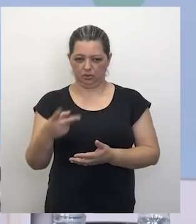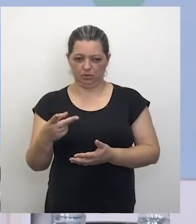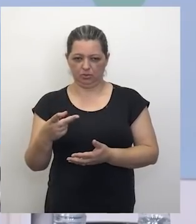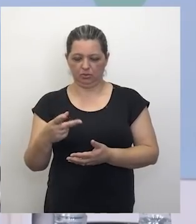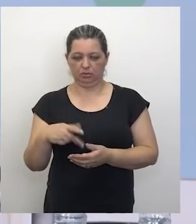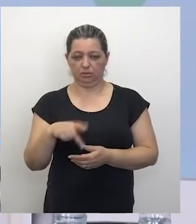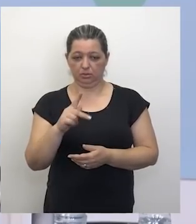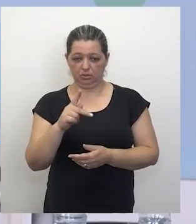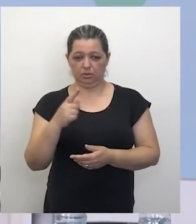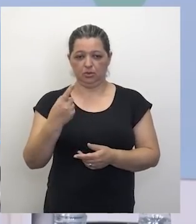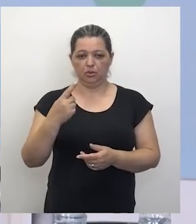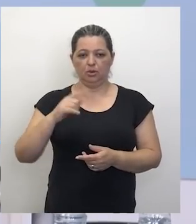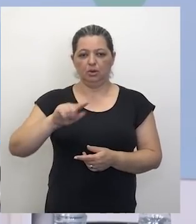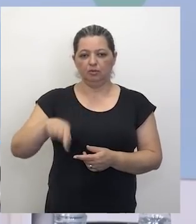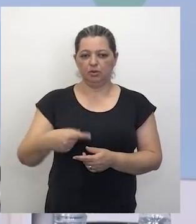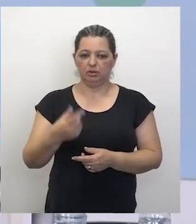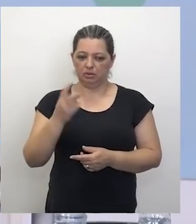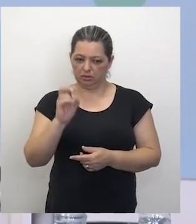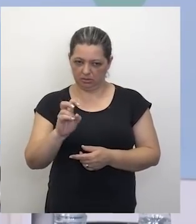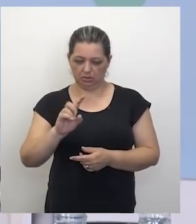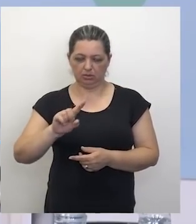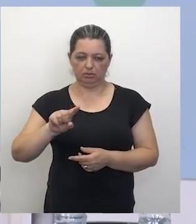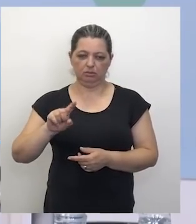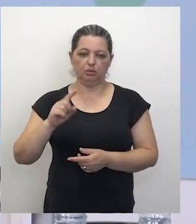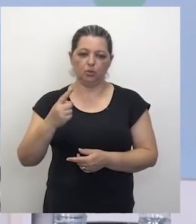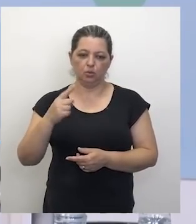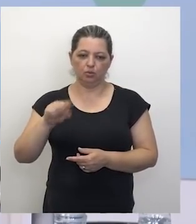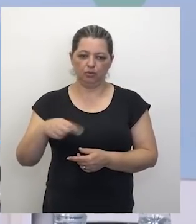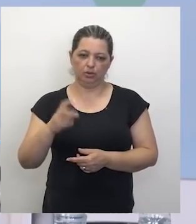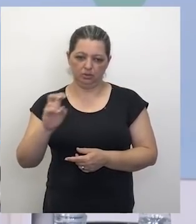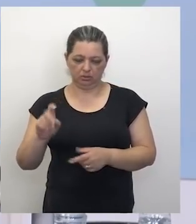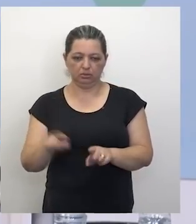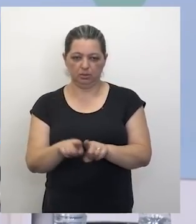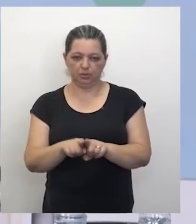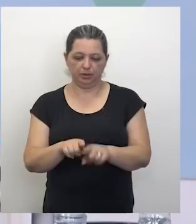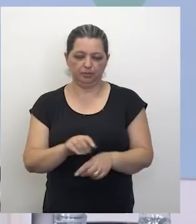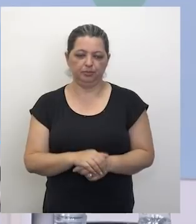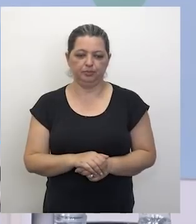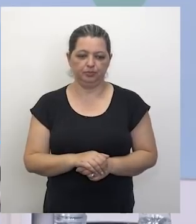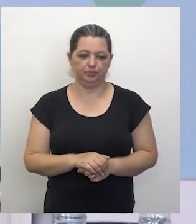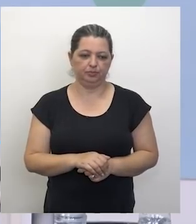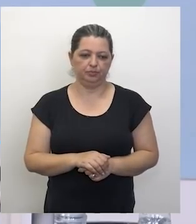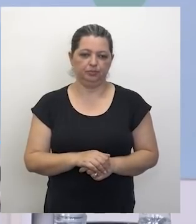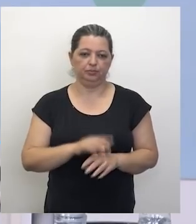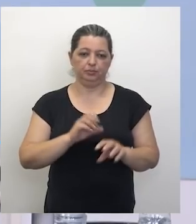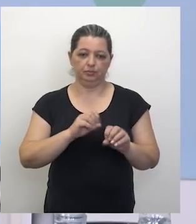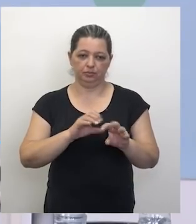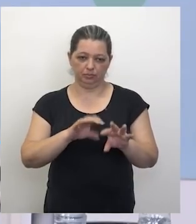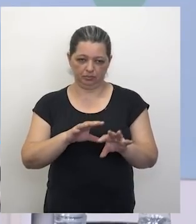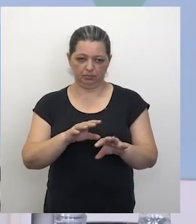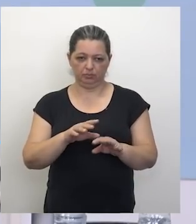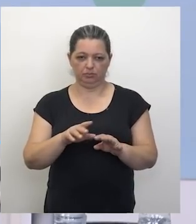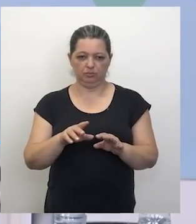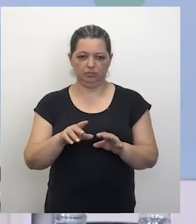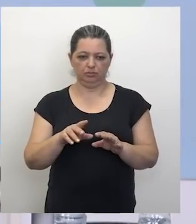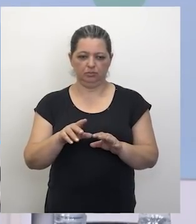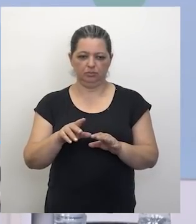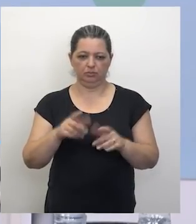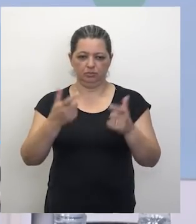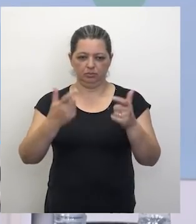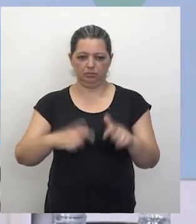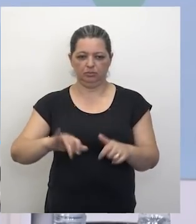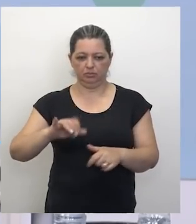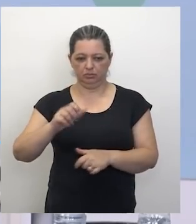1,5, 1,5 também. Professor Daniel está com o pessoal lá da Escola do Programa de Ensino Integral, Hermínia, lá de